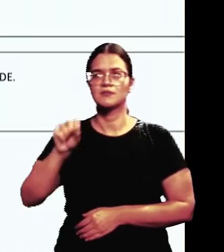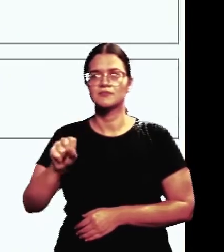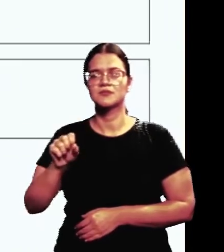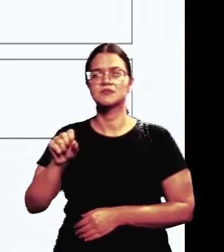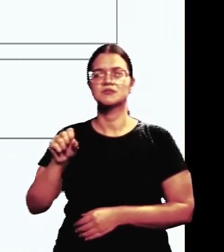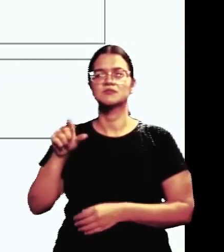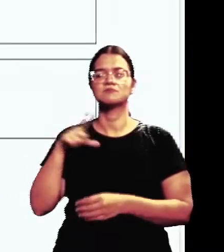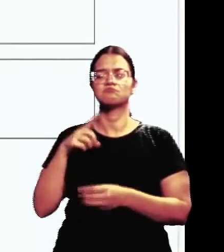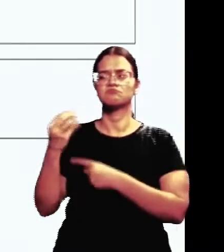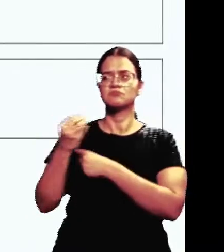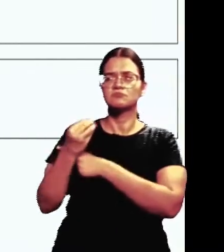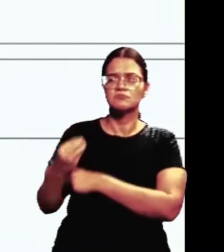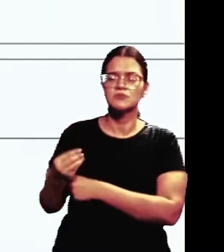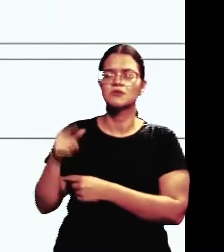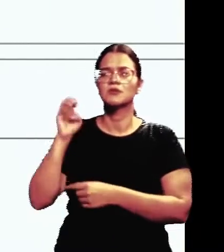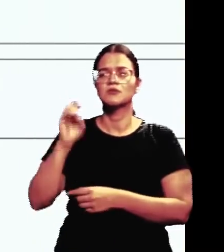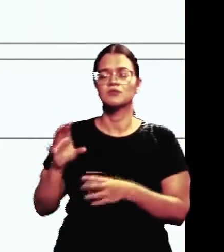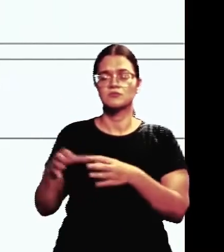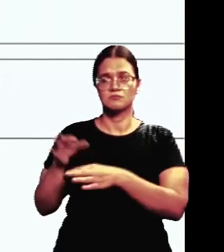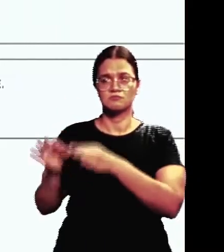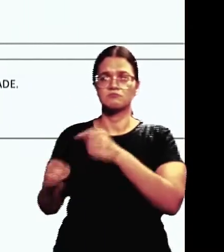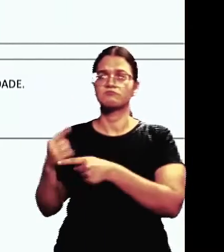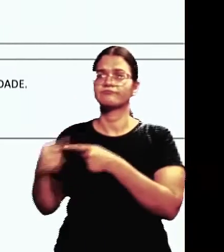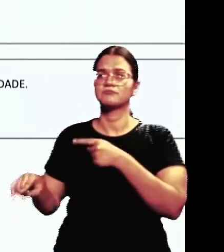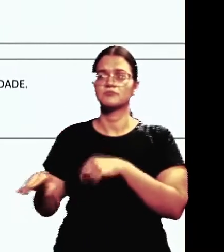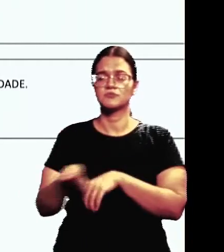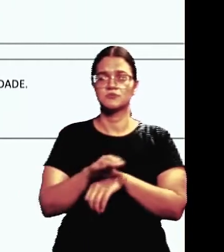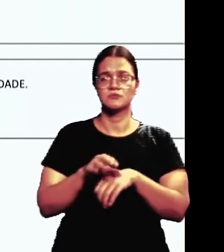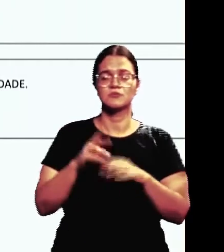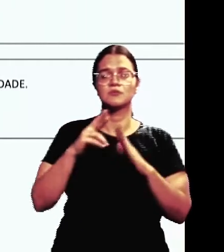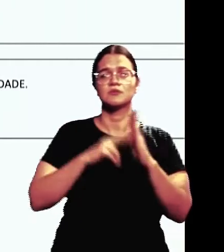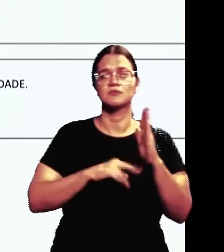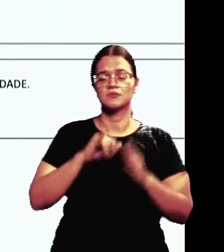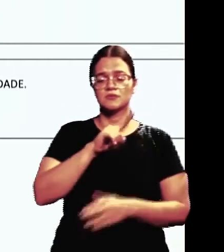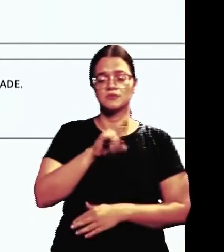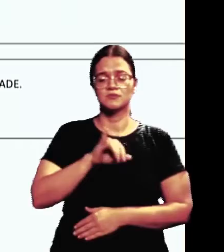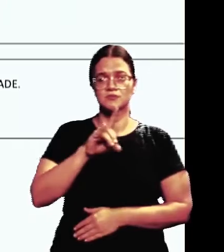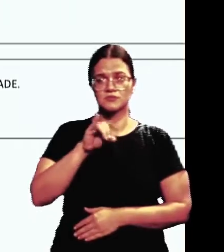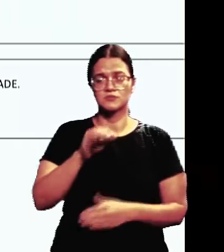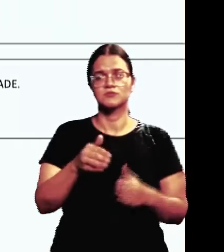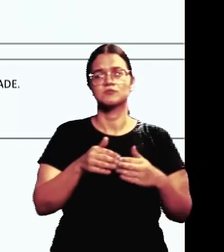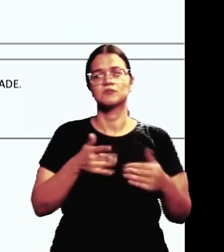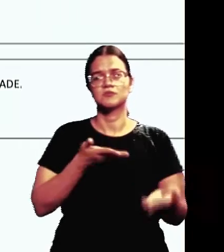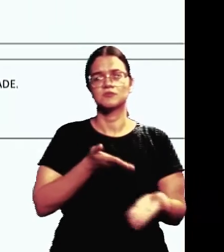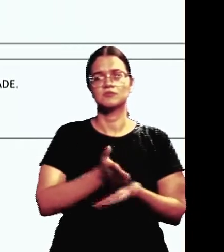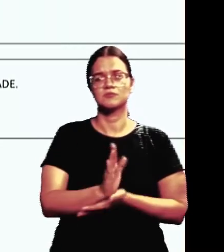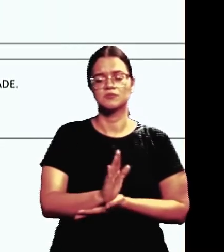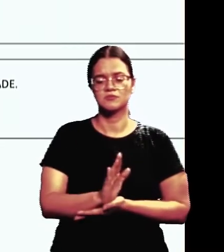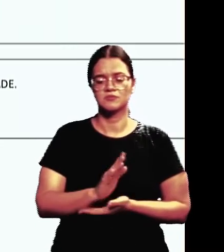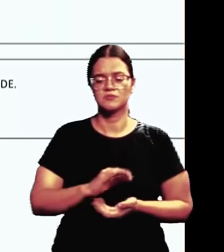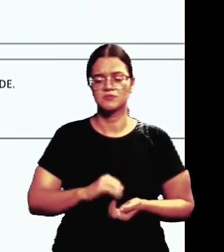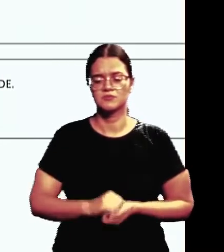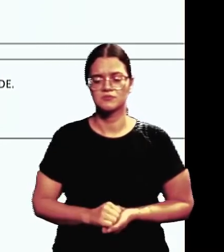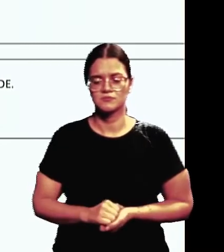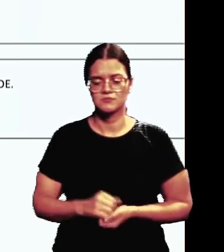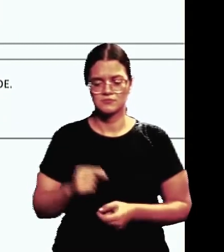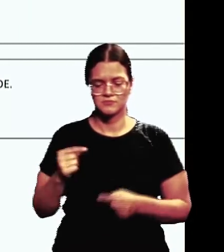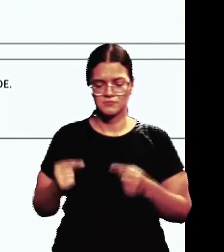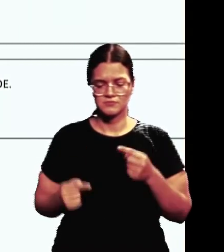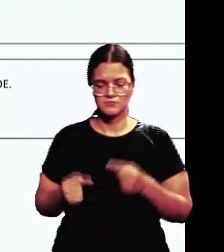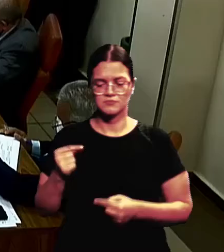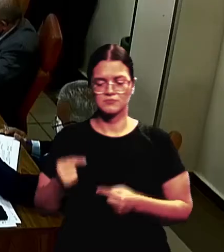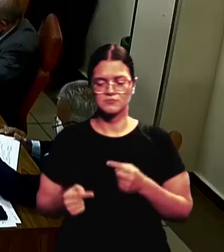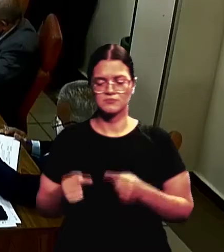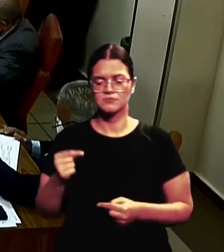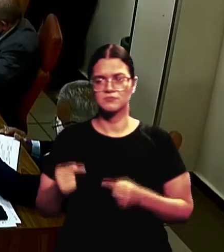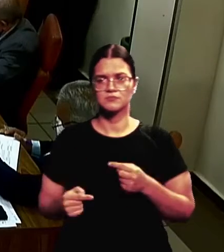calendário oficial do município de Goiânia. Procuradoria manifestou pela constitucionalidade. Relator, vereador Isidio Alves, pela aprovação. O projeto está